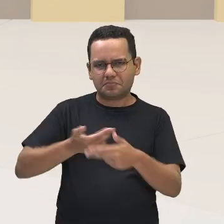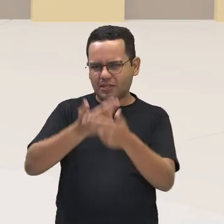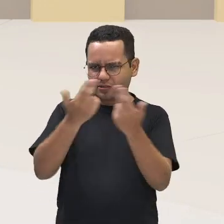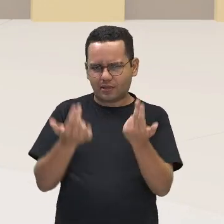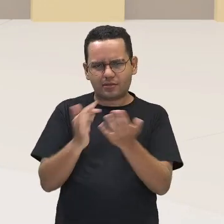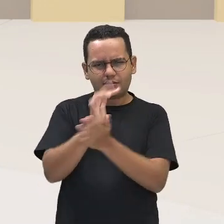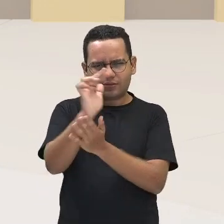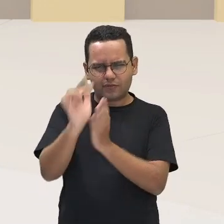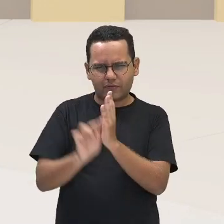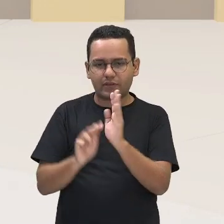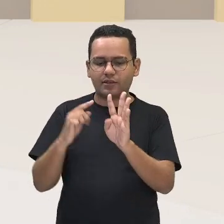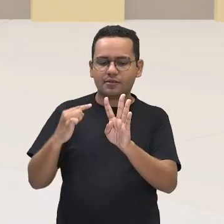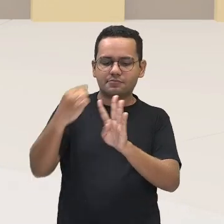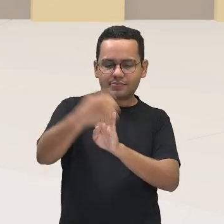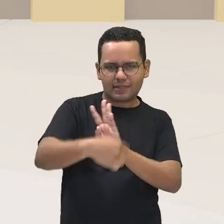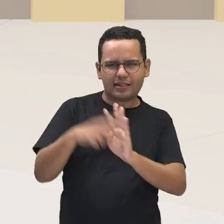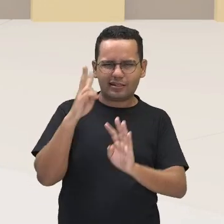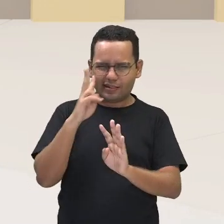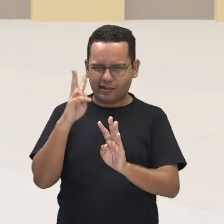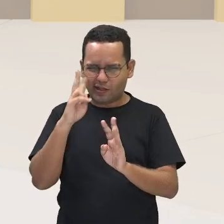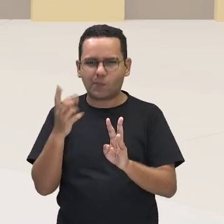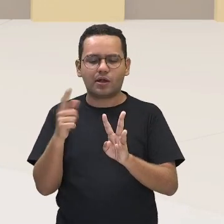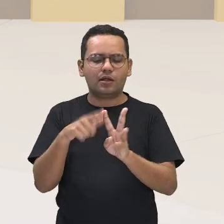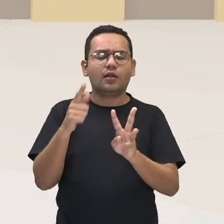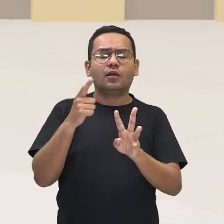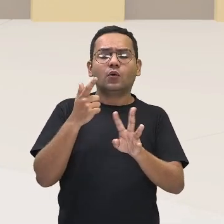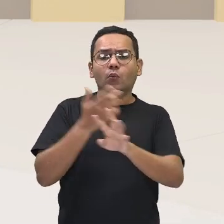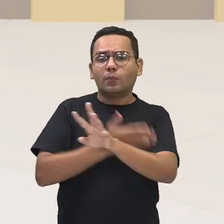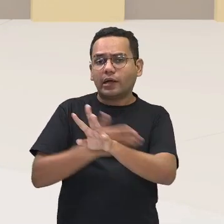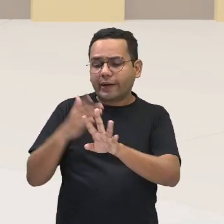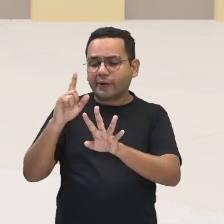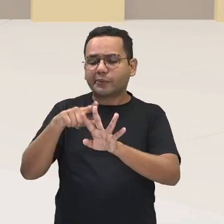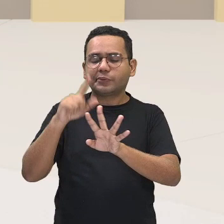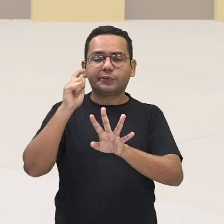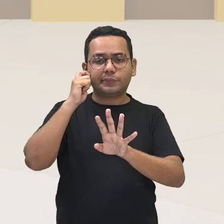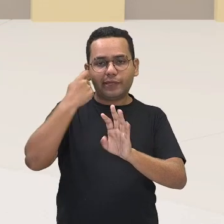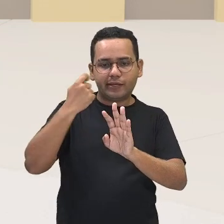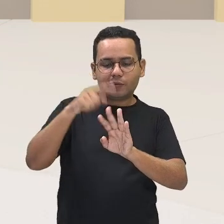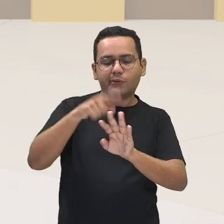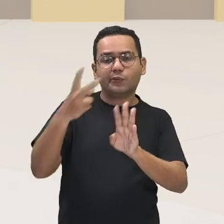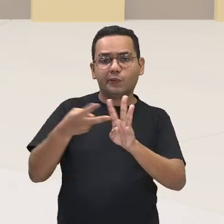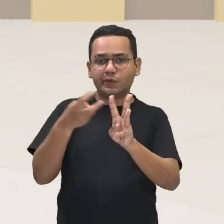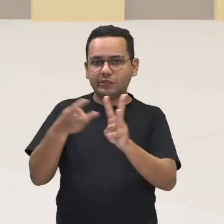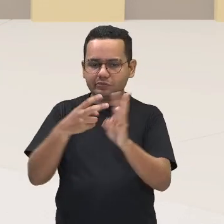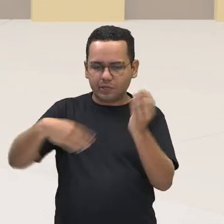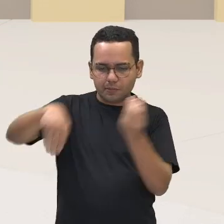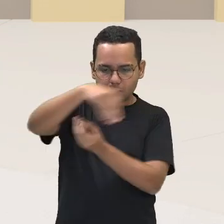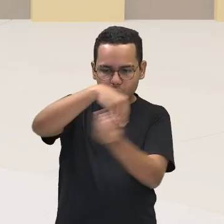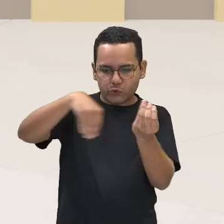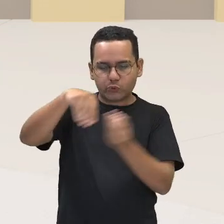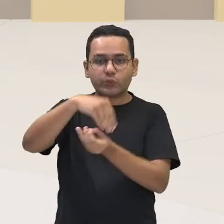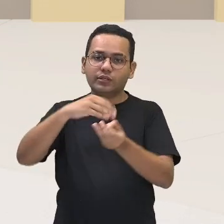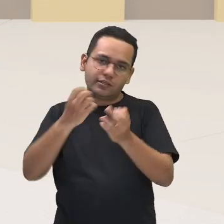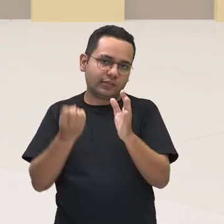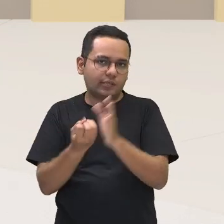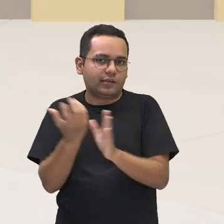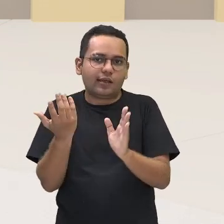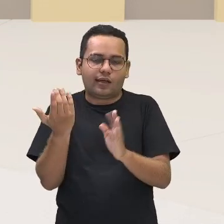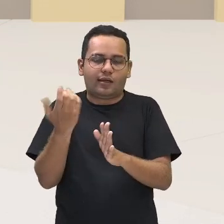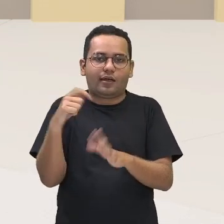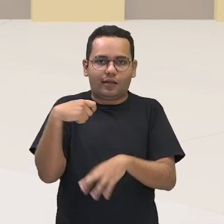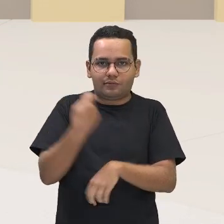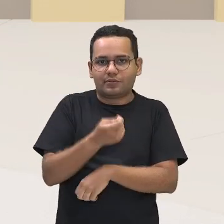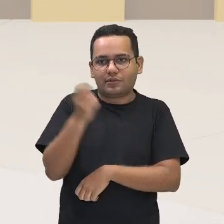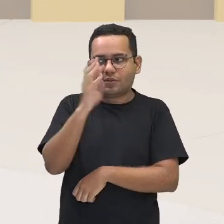o branco, o negro, o indígena, que vai levar à multietnicidade que nós estamos falando,